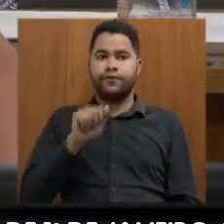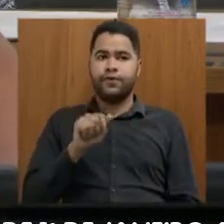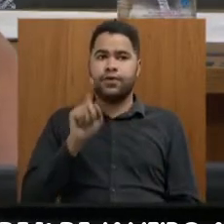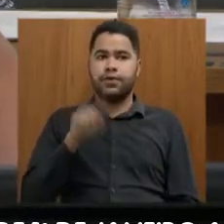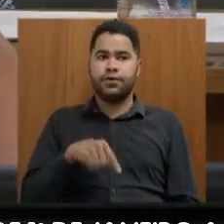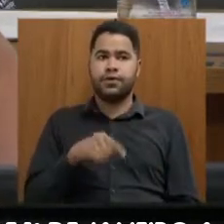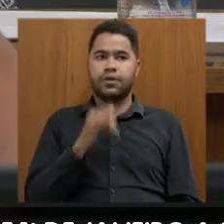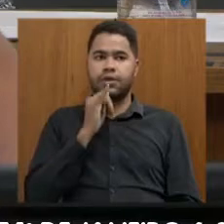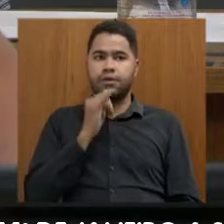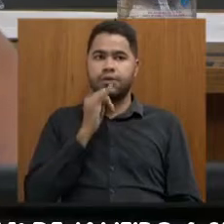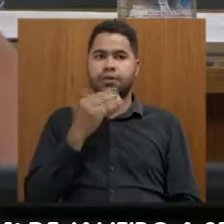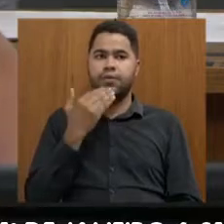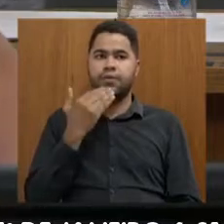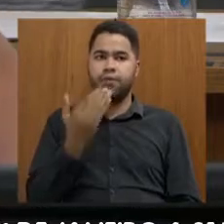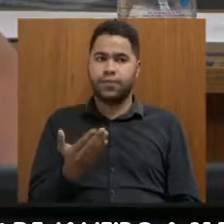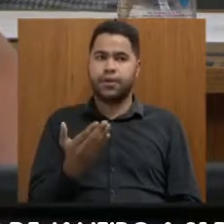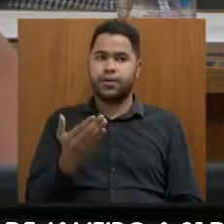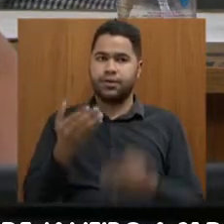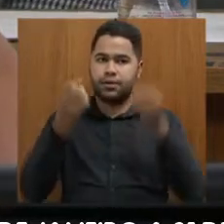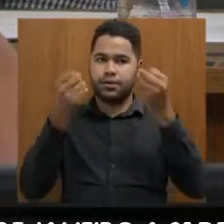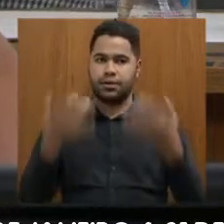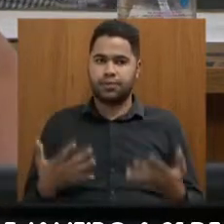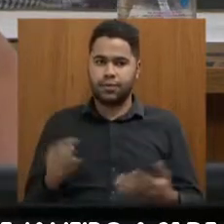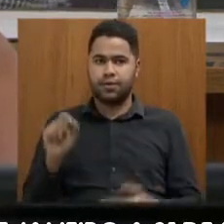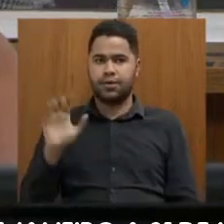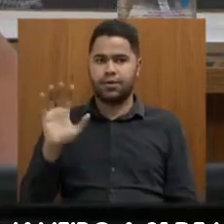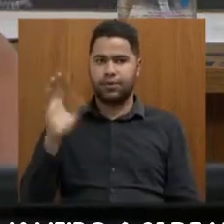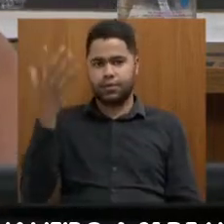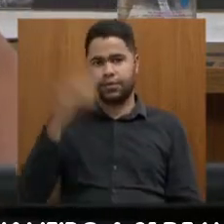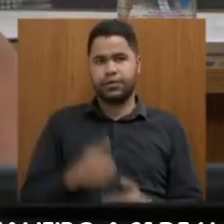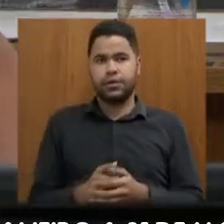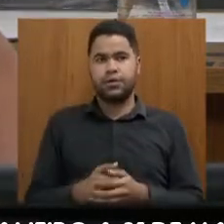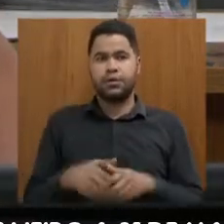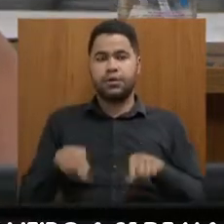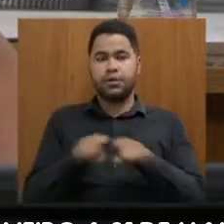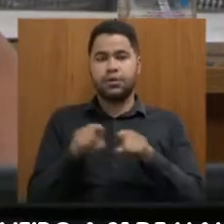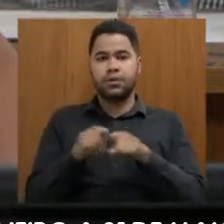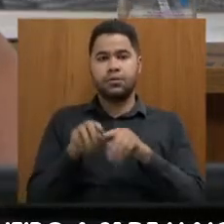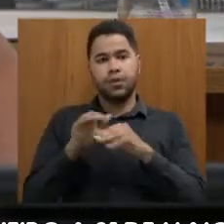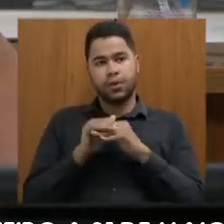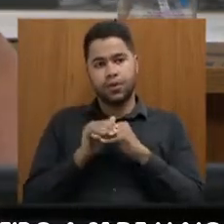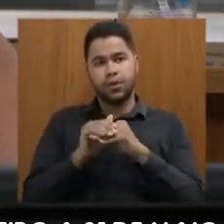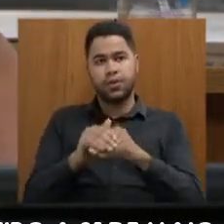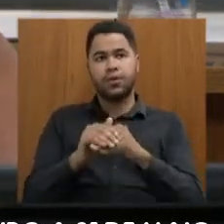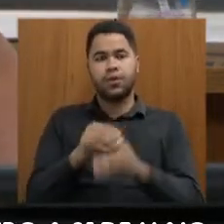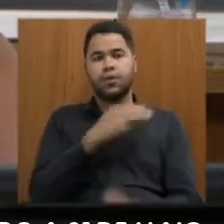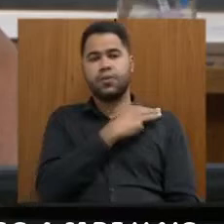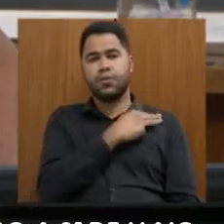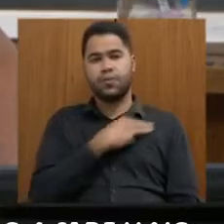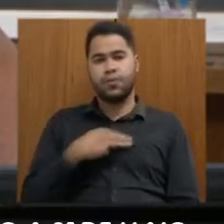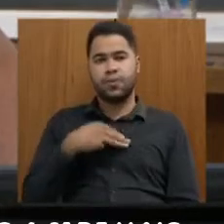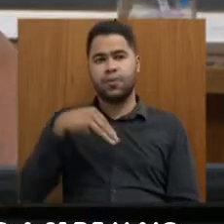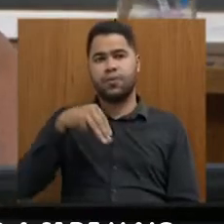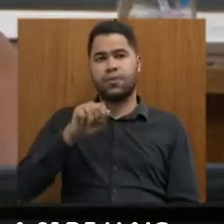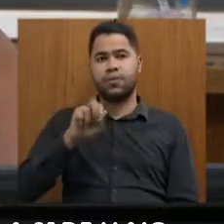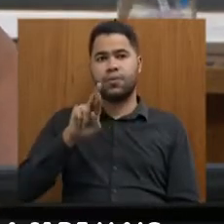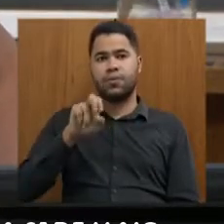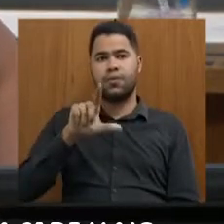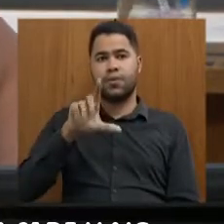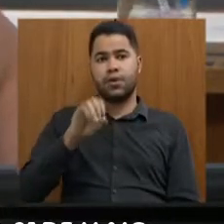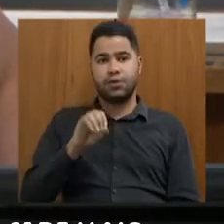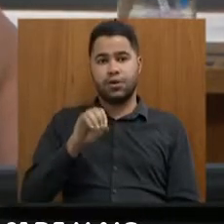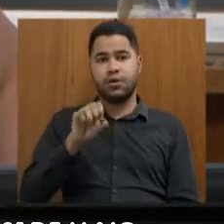peça esclarecimentos diz que está ocorrendo né e vou acionar também o ministro e Marcelo Sampaio lá que